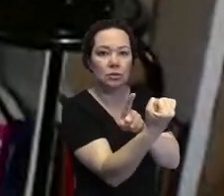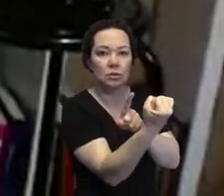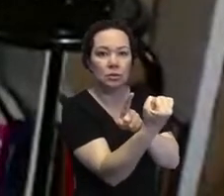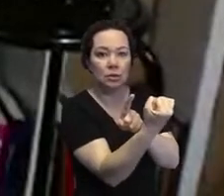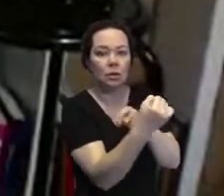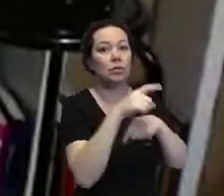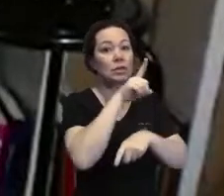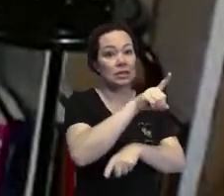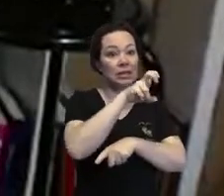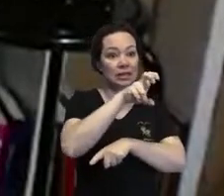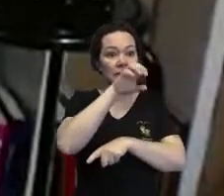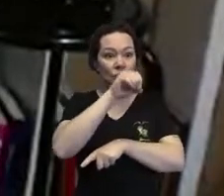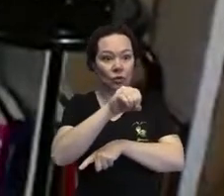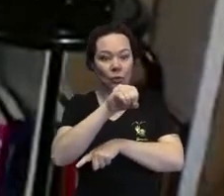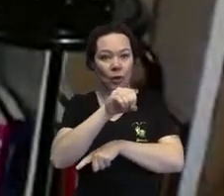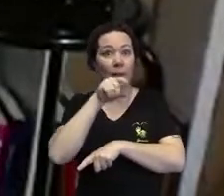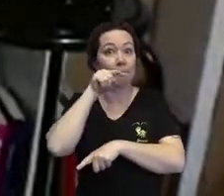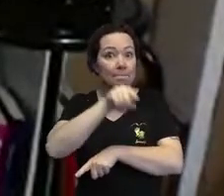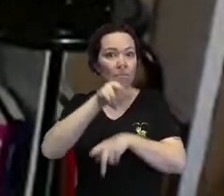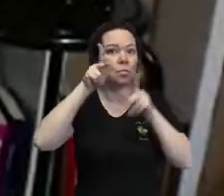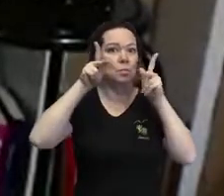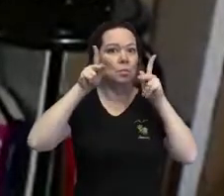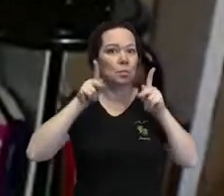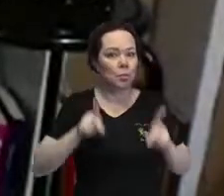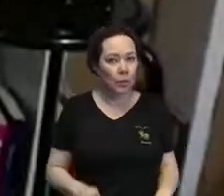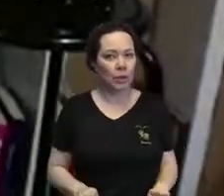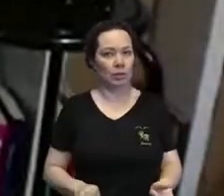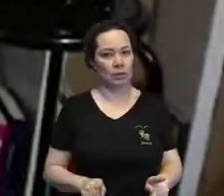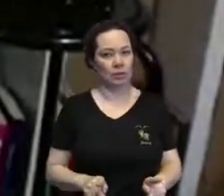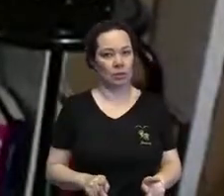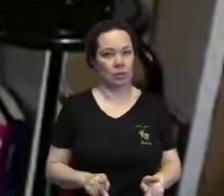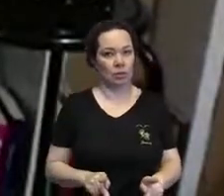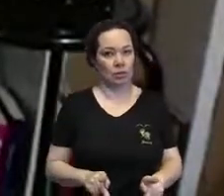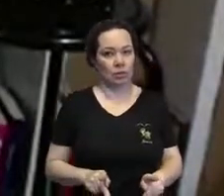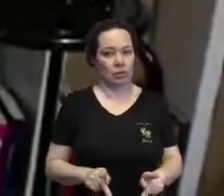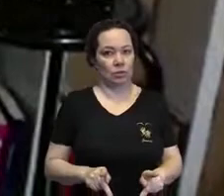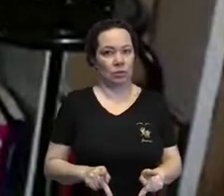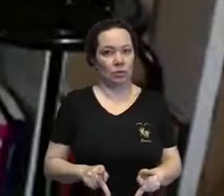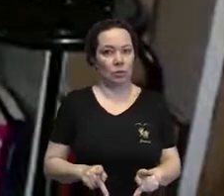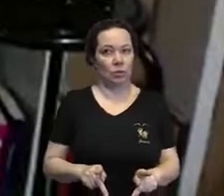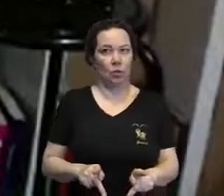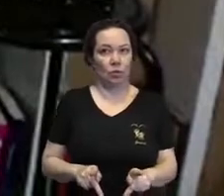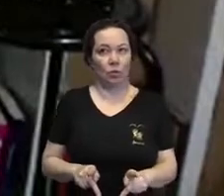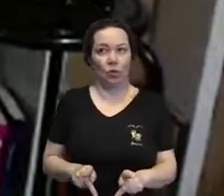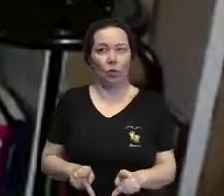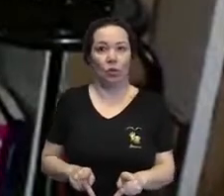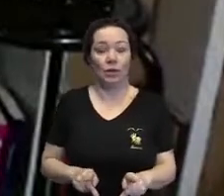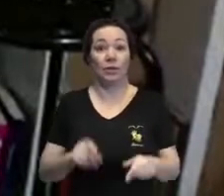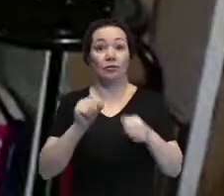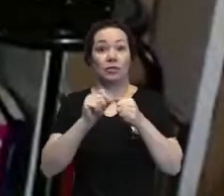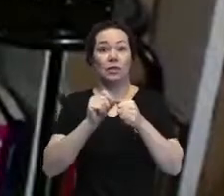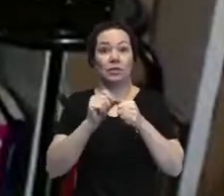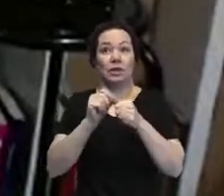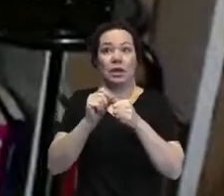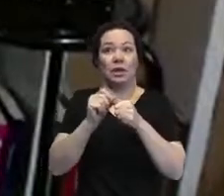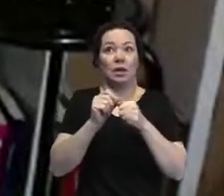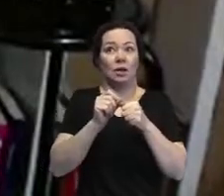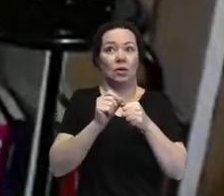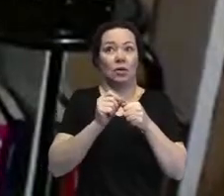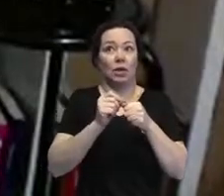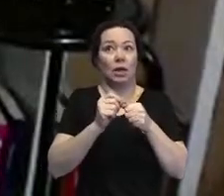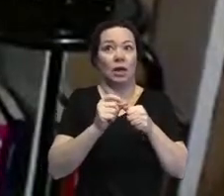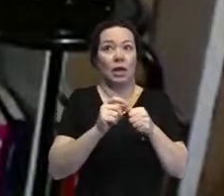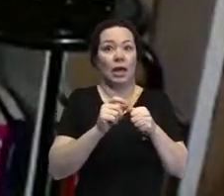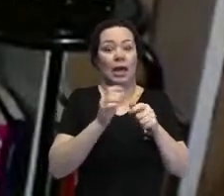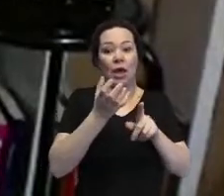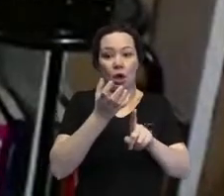150 mil pessoas colocaram no poder alguém que é contra a boa parte